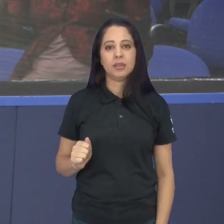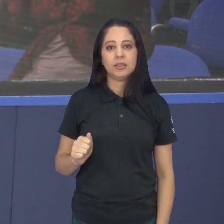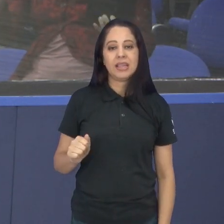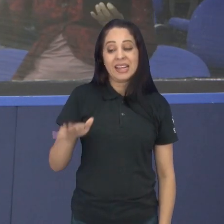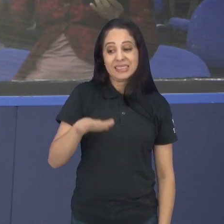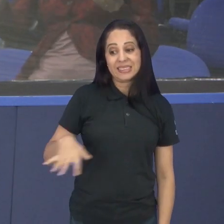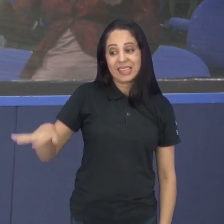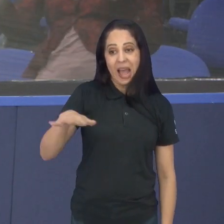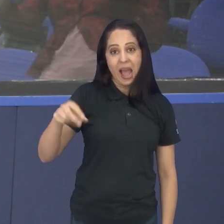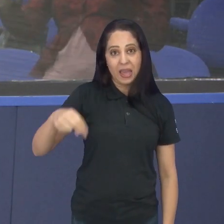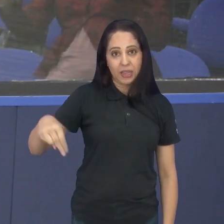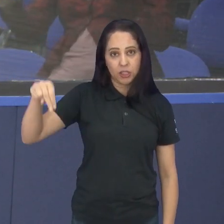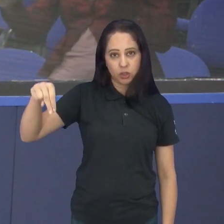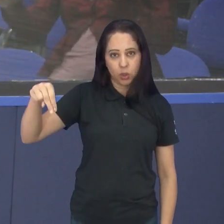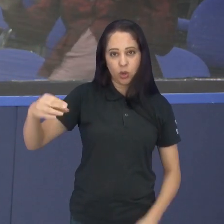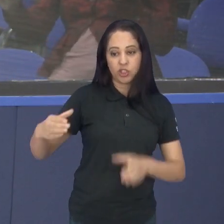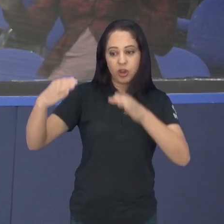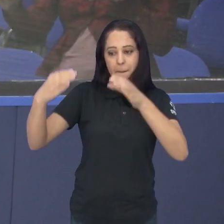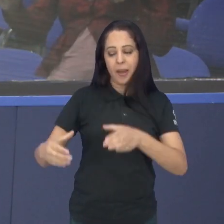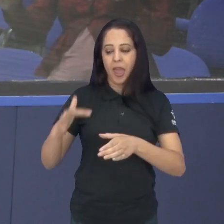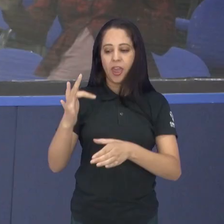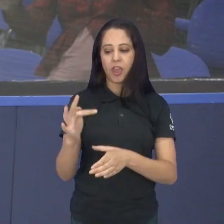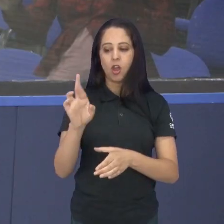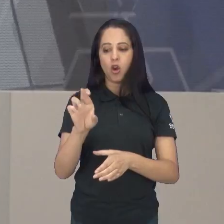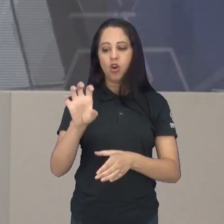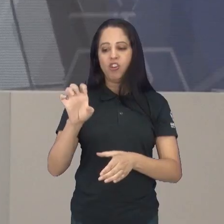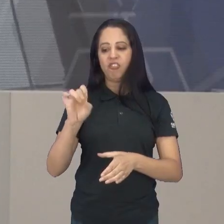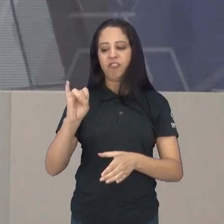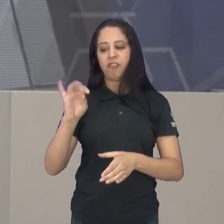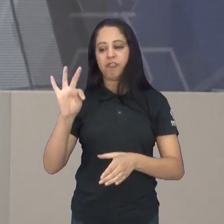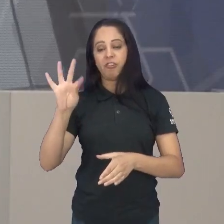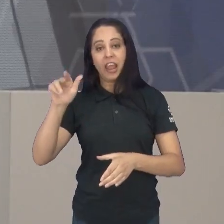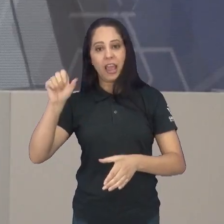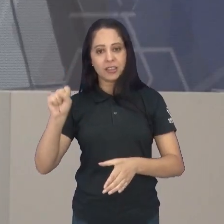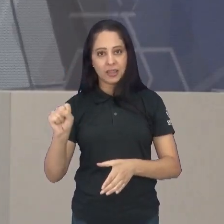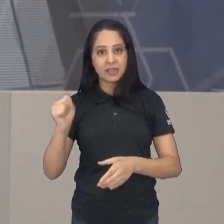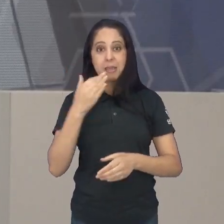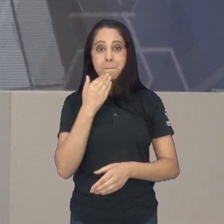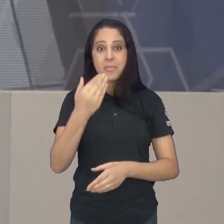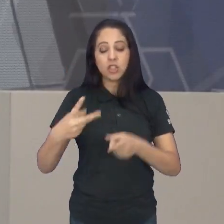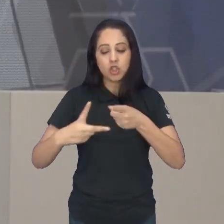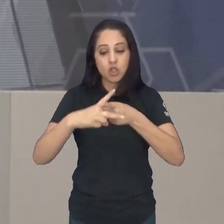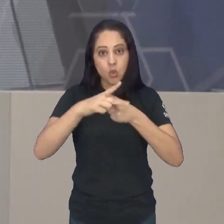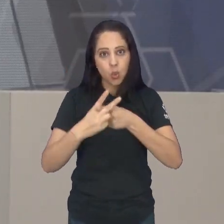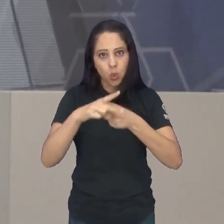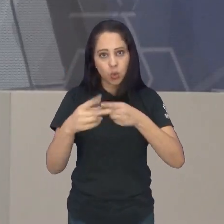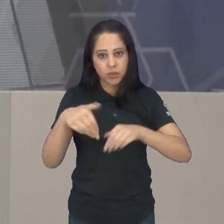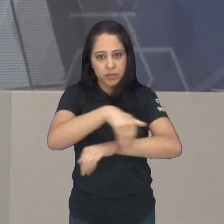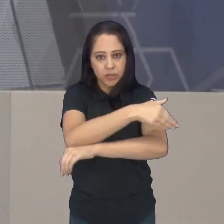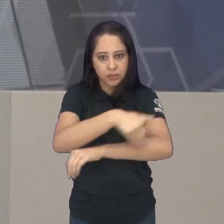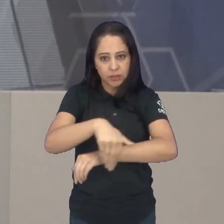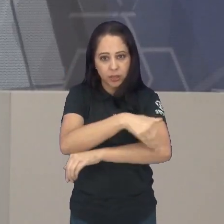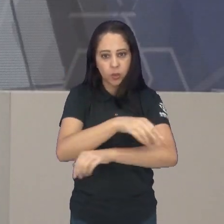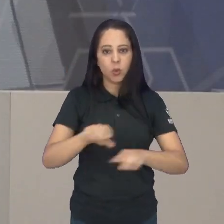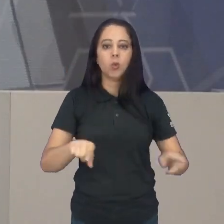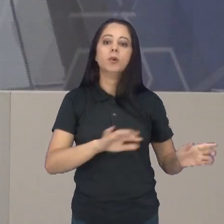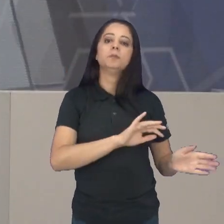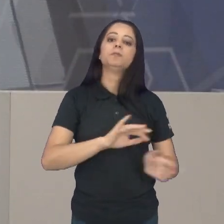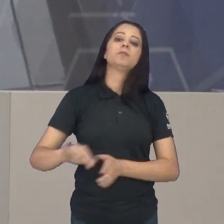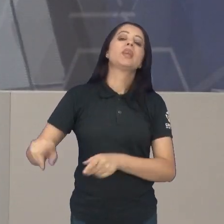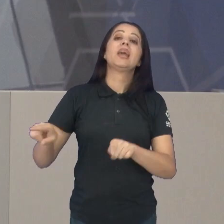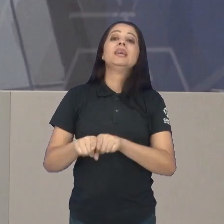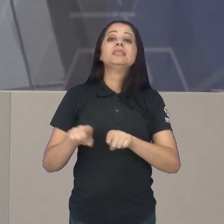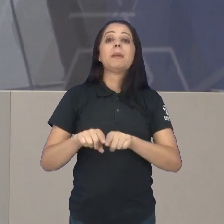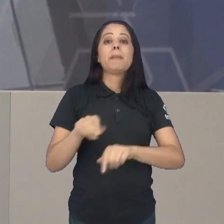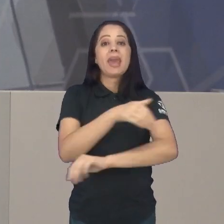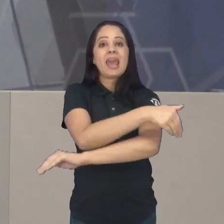norte, lá do bairro dos Freitas, também mandaram, está aqui, a manutenção da travessa Sandra Rebeca é